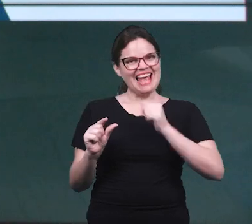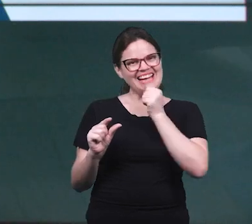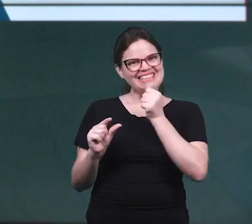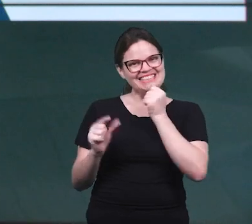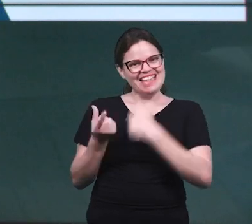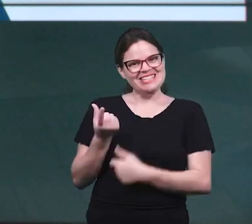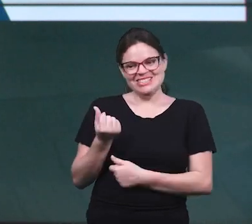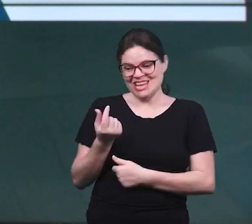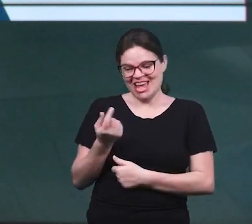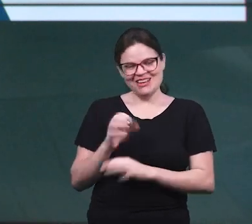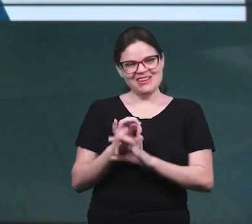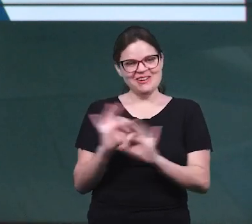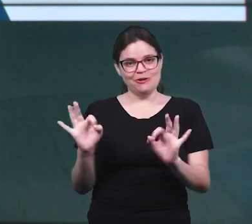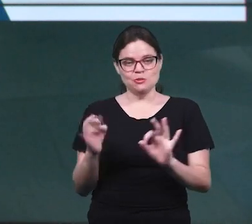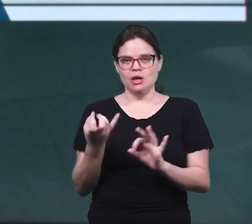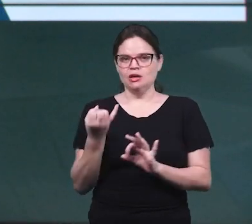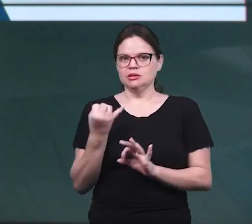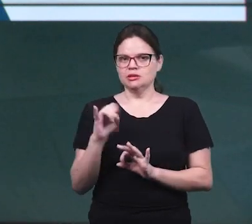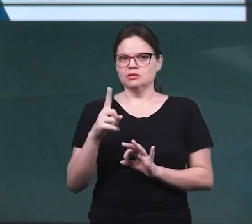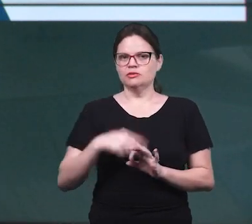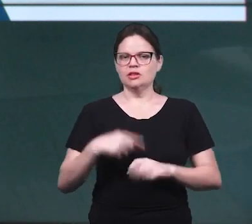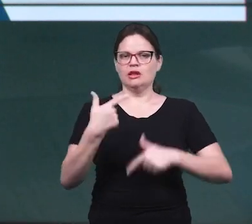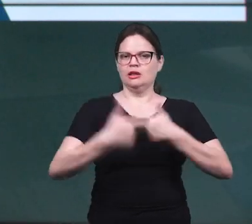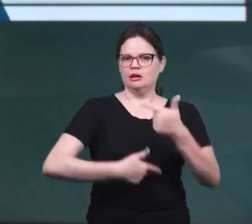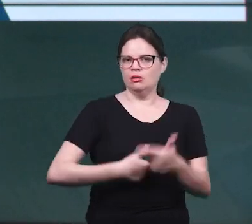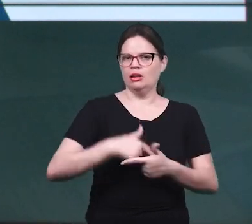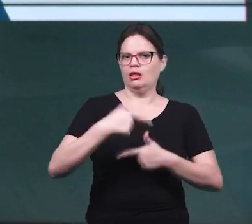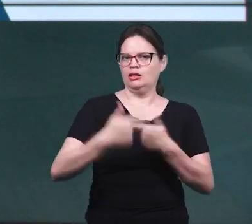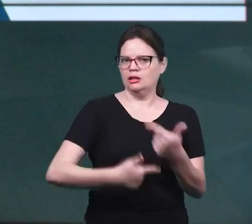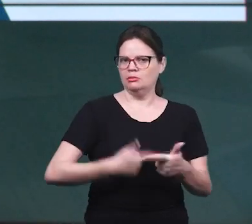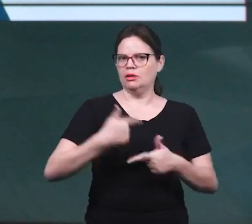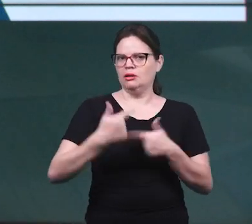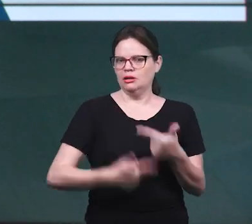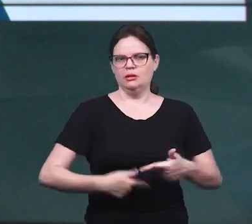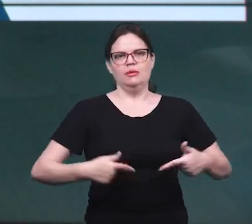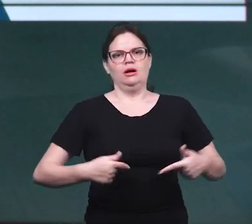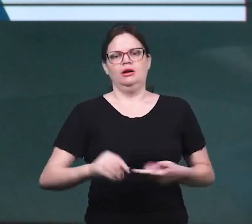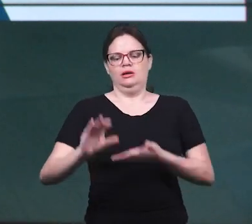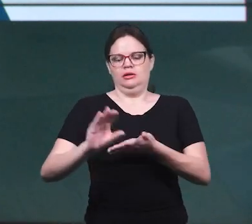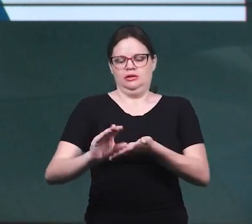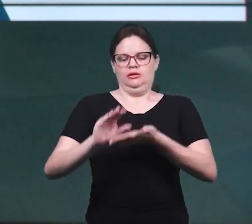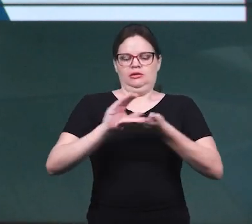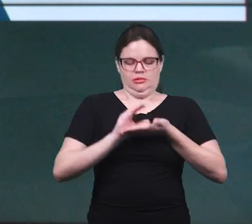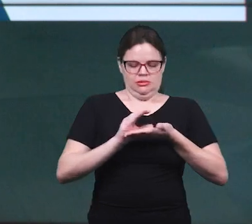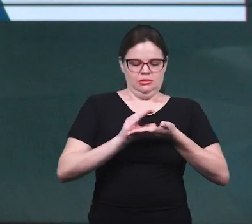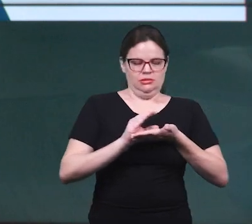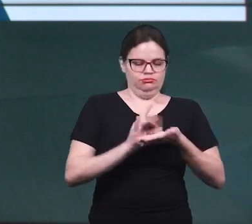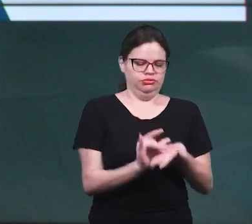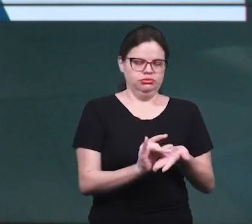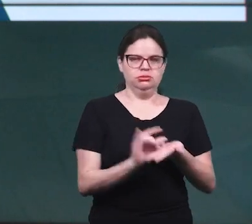inverso disso, quando você trabalha, ganha,